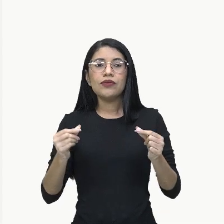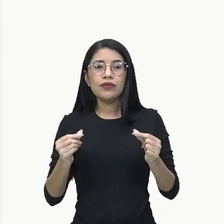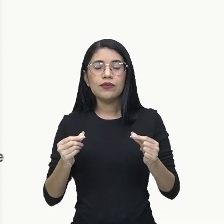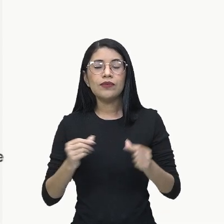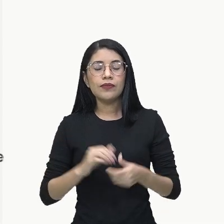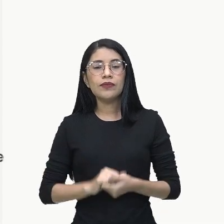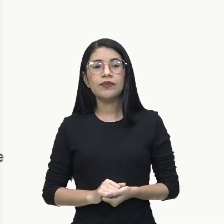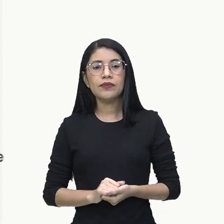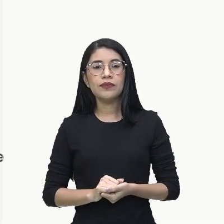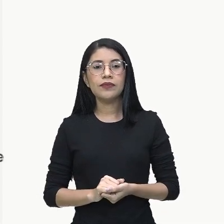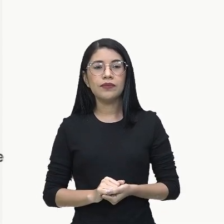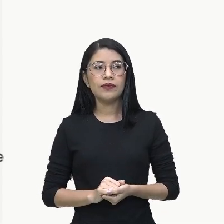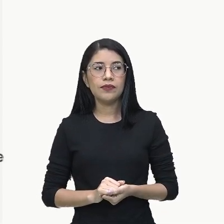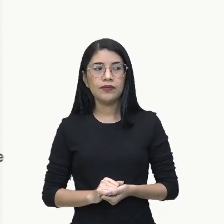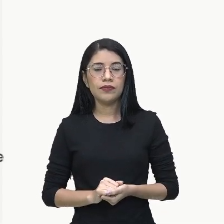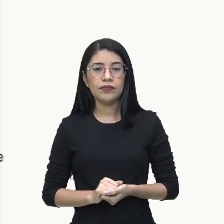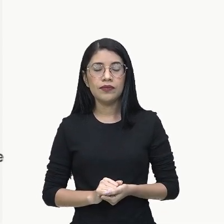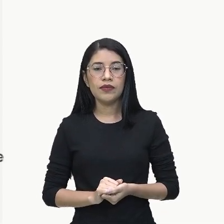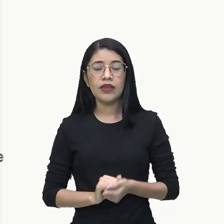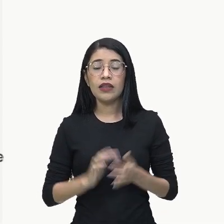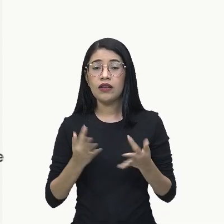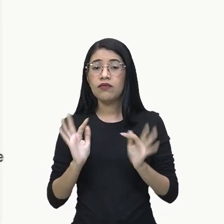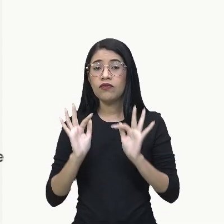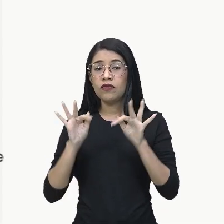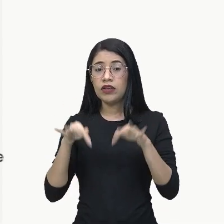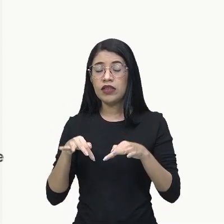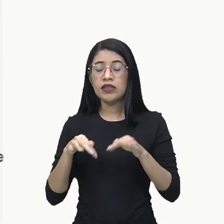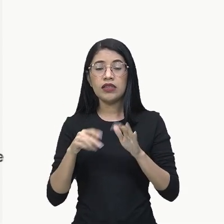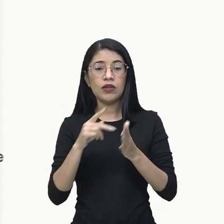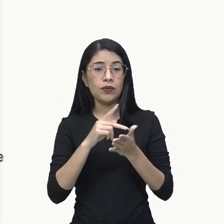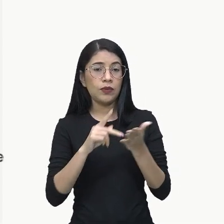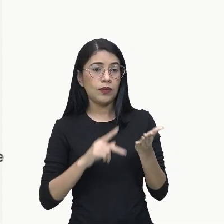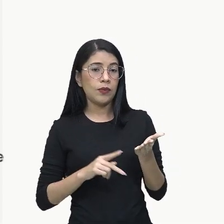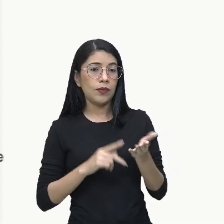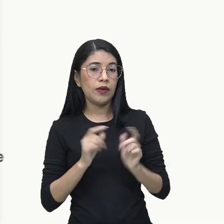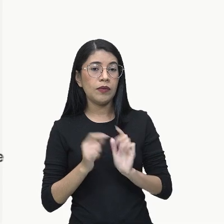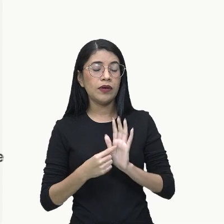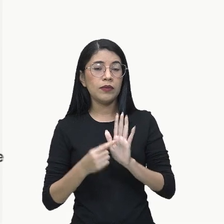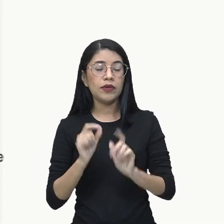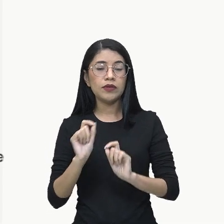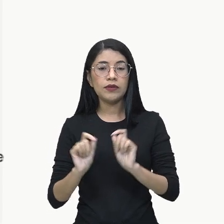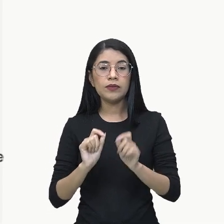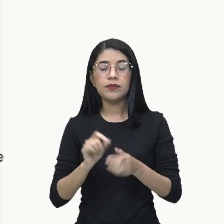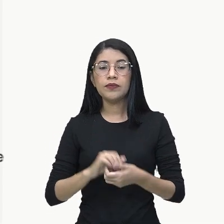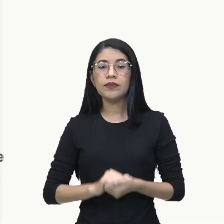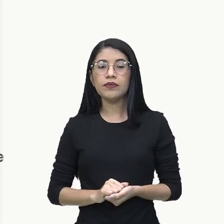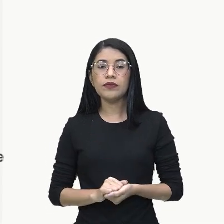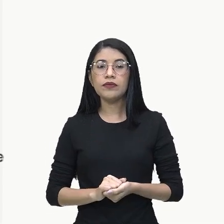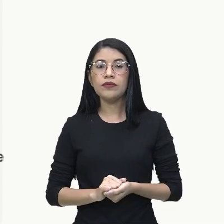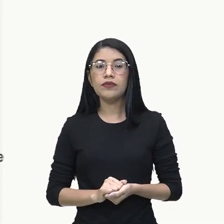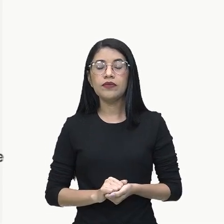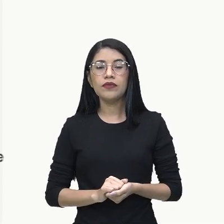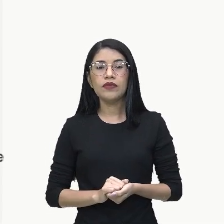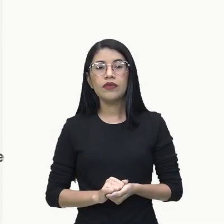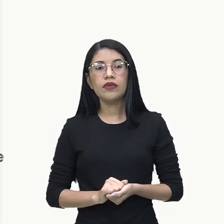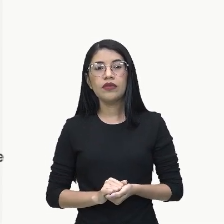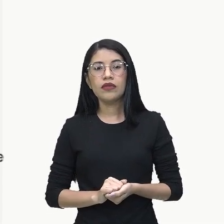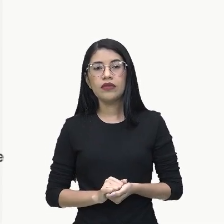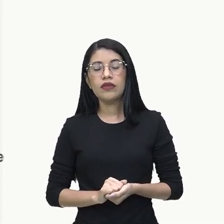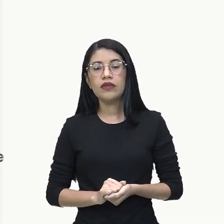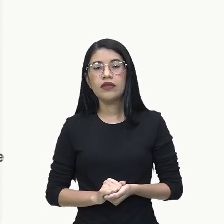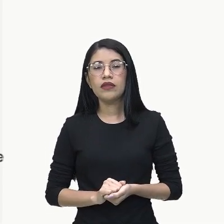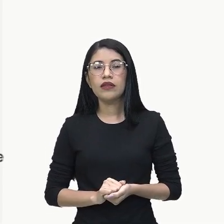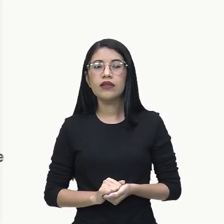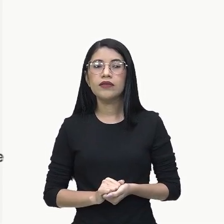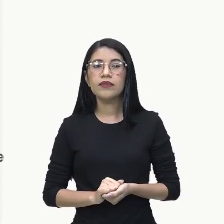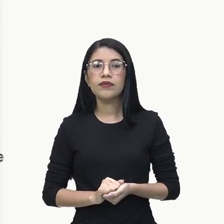abrandado, correto? E aí, finalizando este poema, e aí ele vai mostrando, né, que